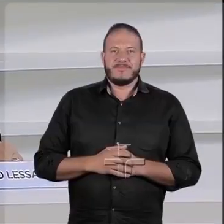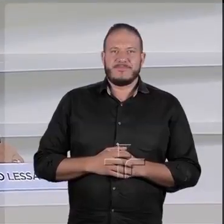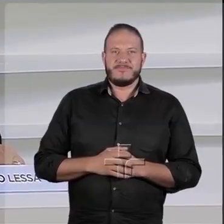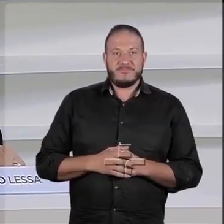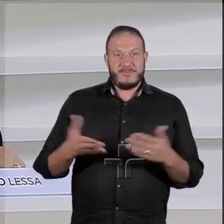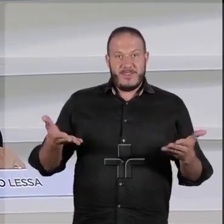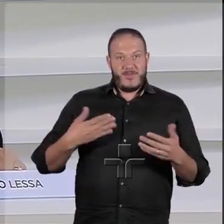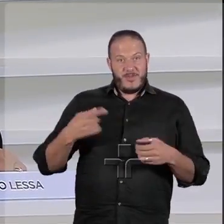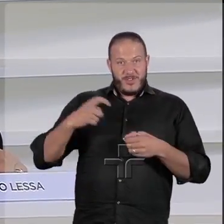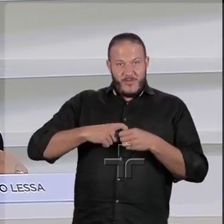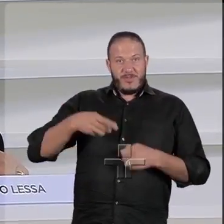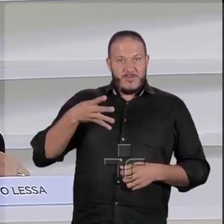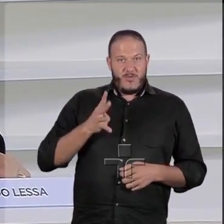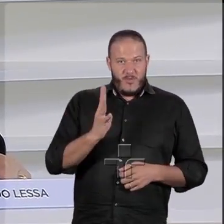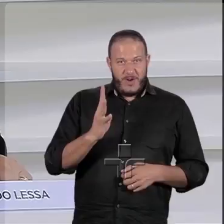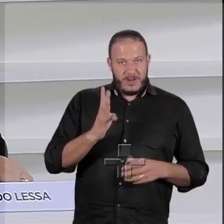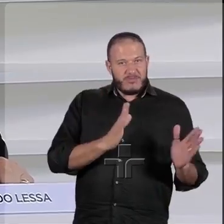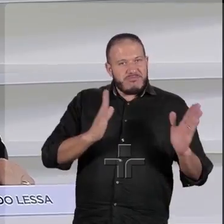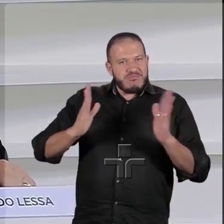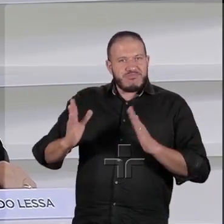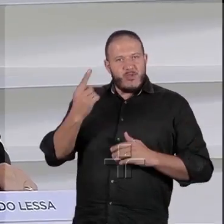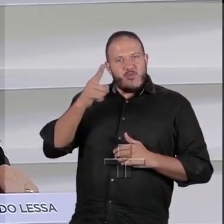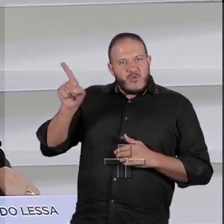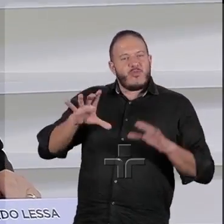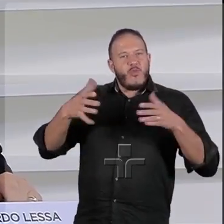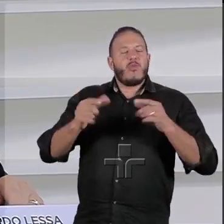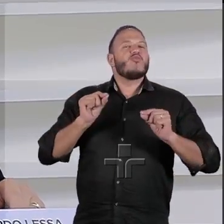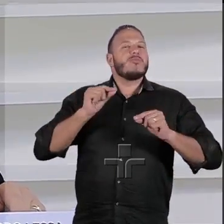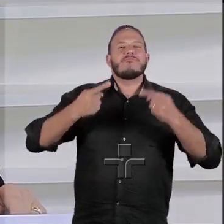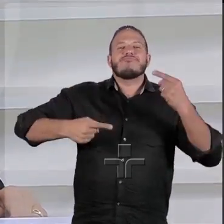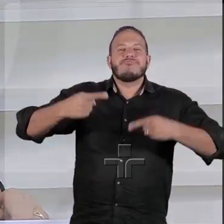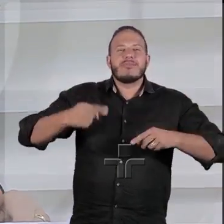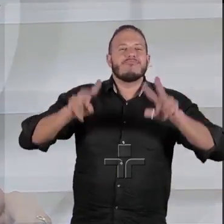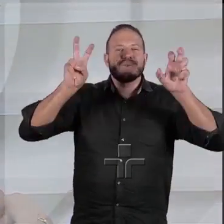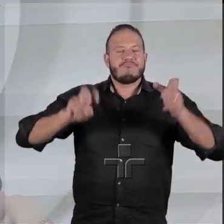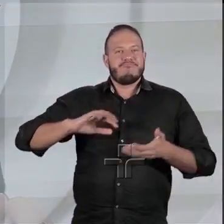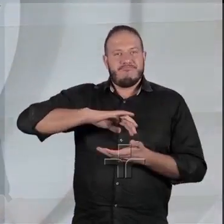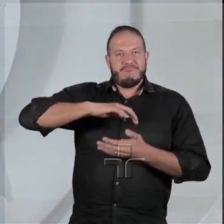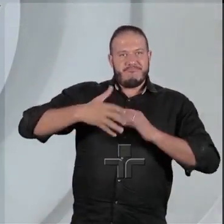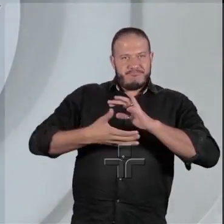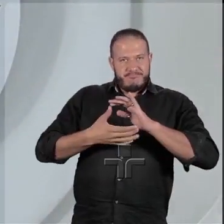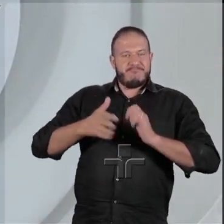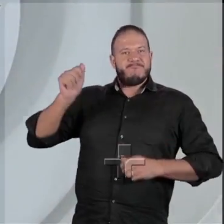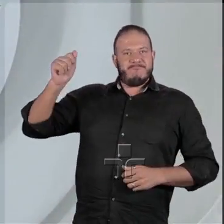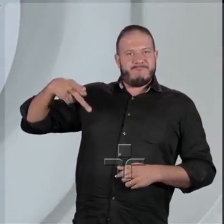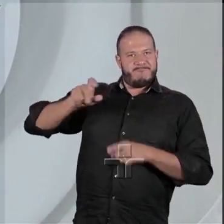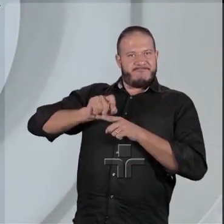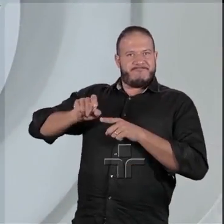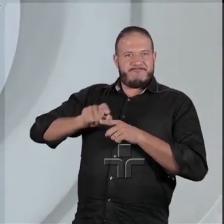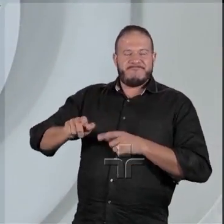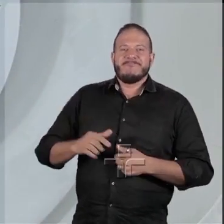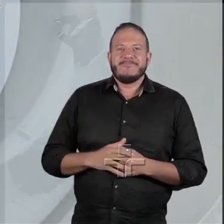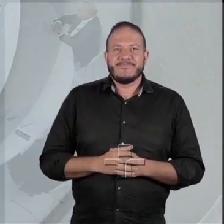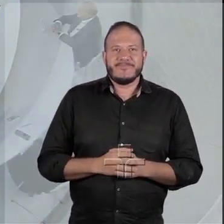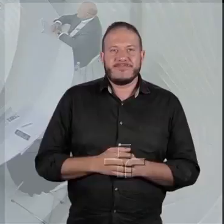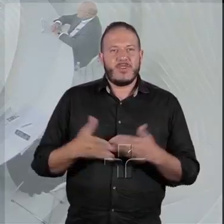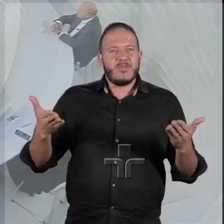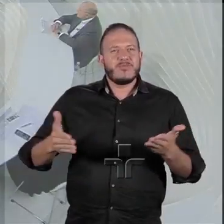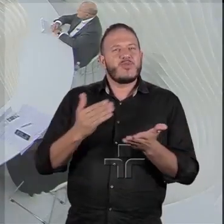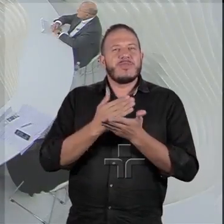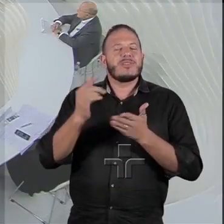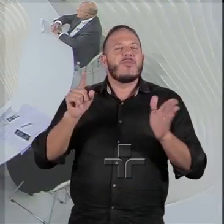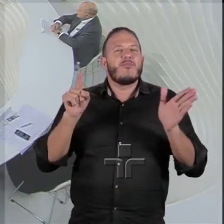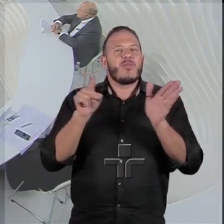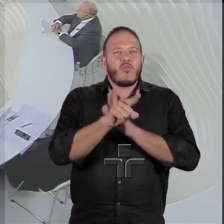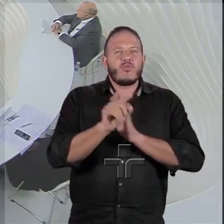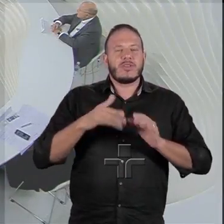Estamos de volta para o quarto e último bloco do debate sobre a reforma da Previdência. Vamos começar com uma pergunta que nos